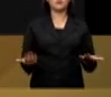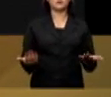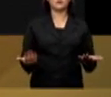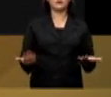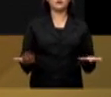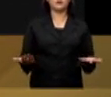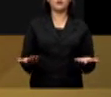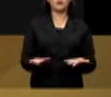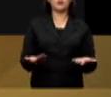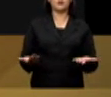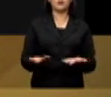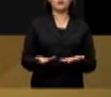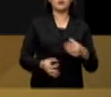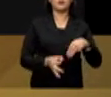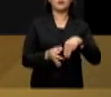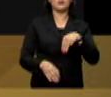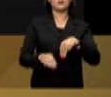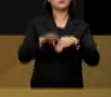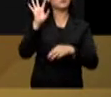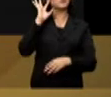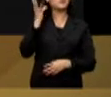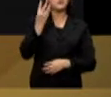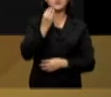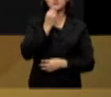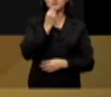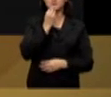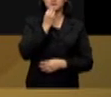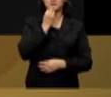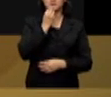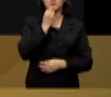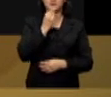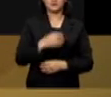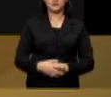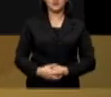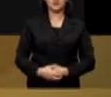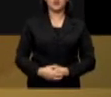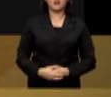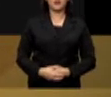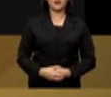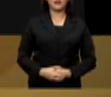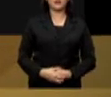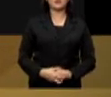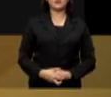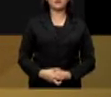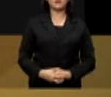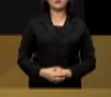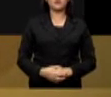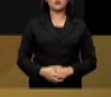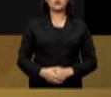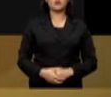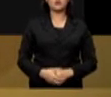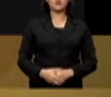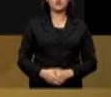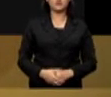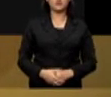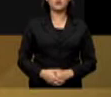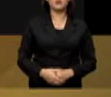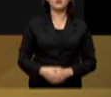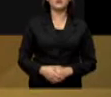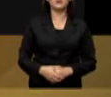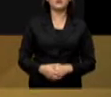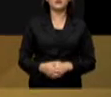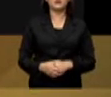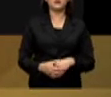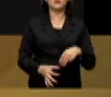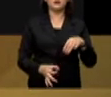o ministro Dias Toffoli, que está com uma proposta de modulação